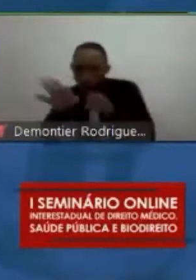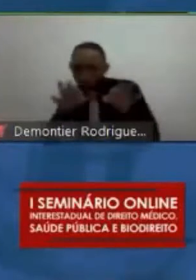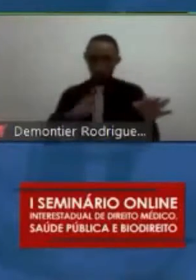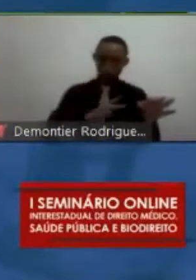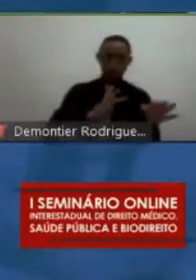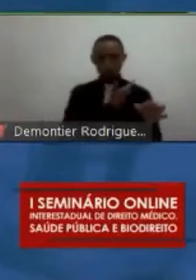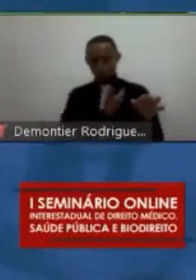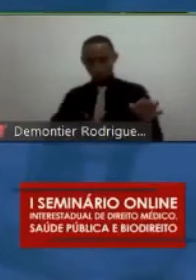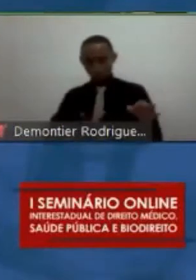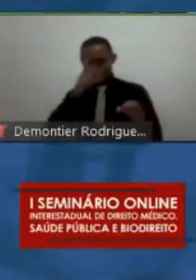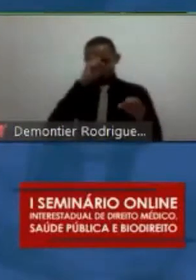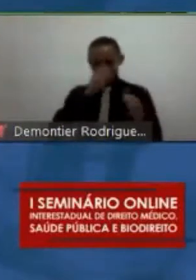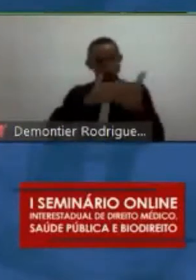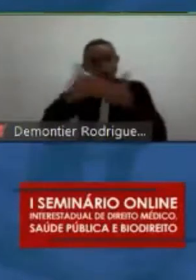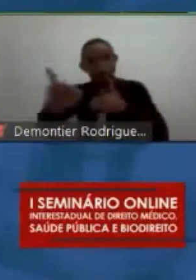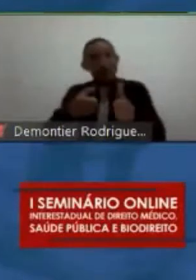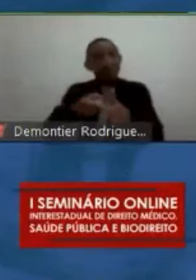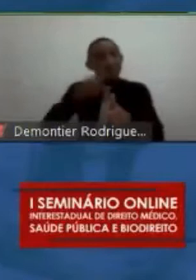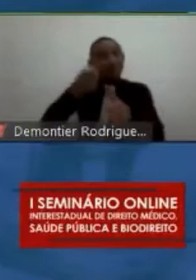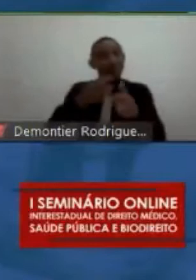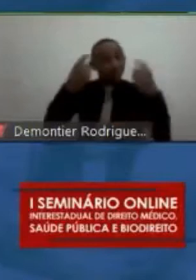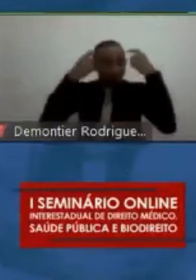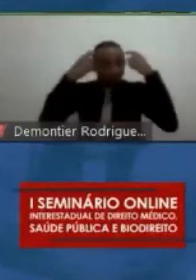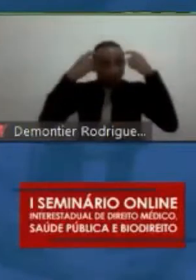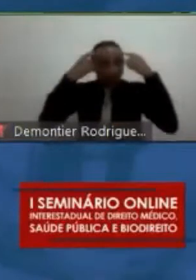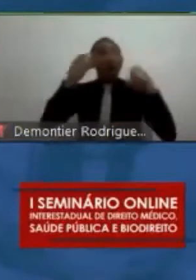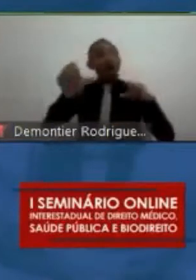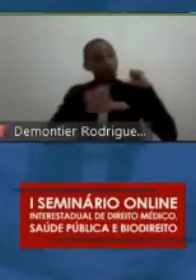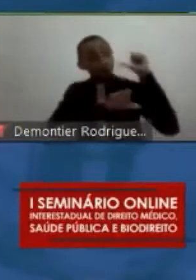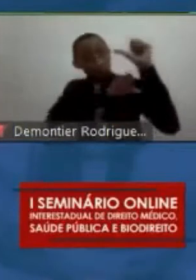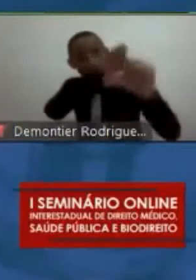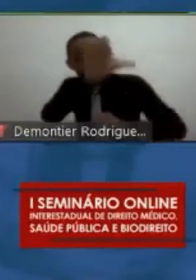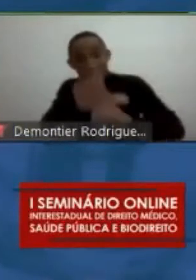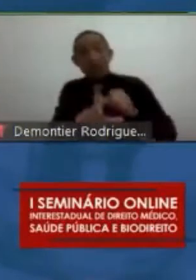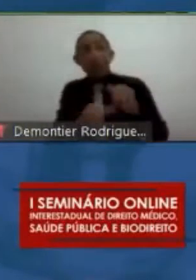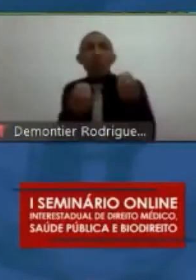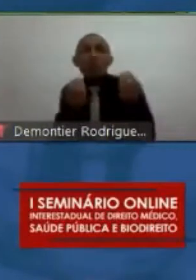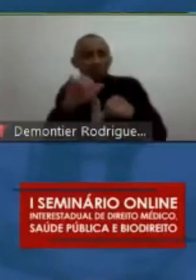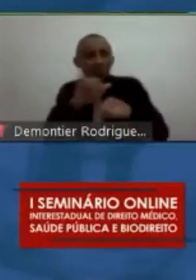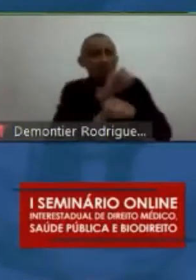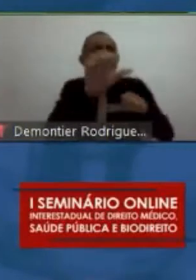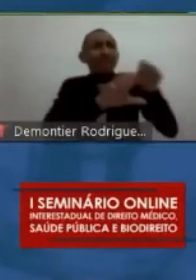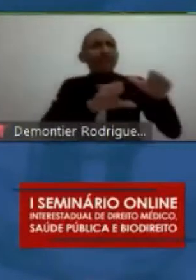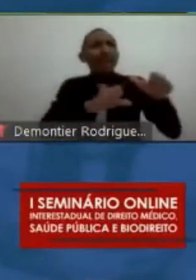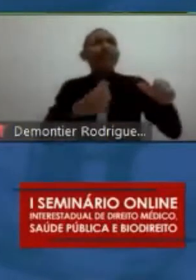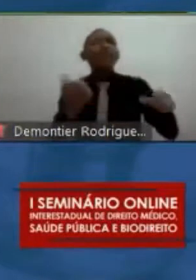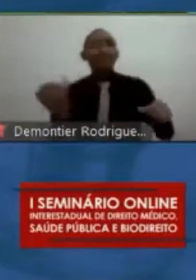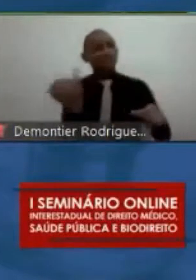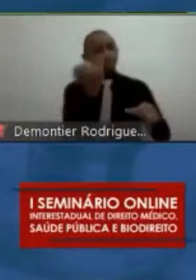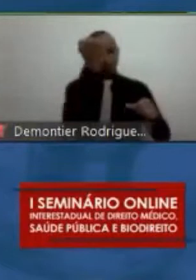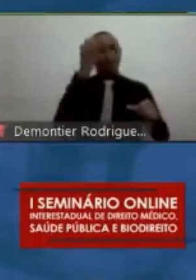nós devemos ter uma mudança de comportamento. A maneira como enxergamos esta mudança fará muita